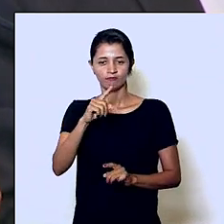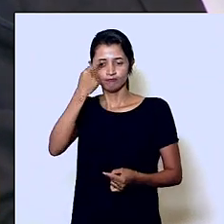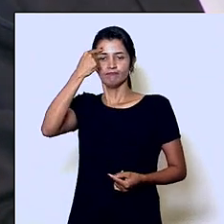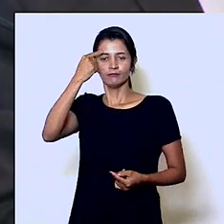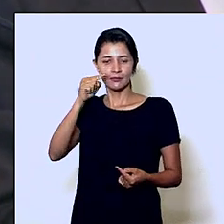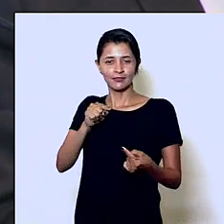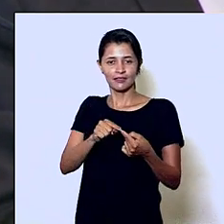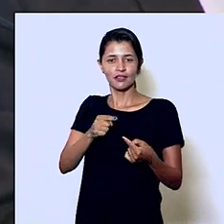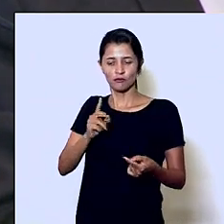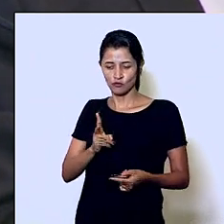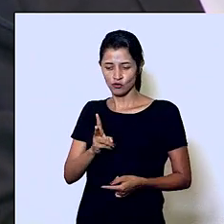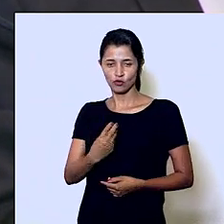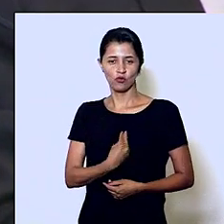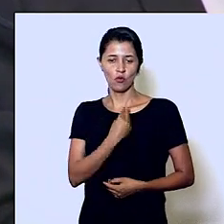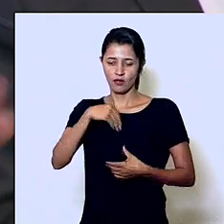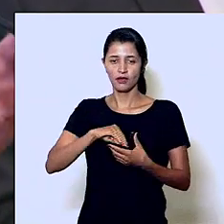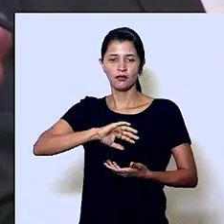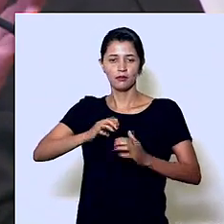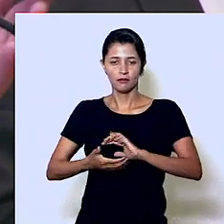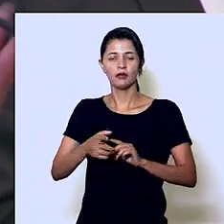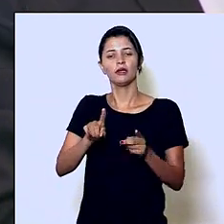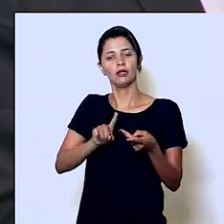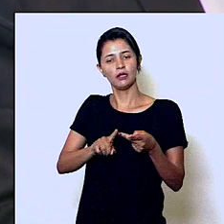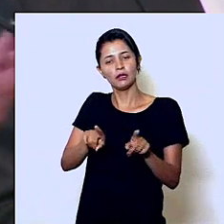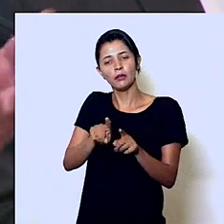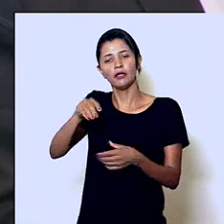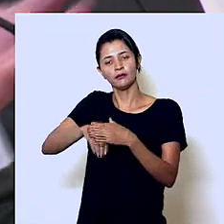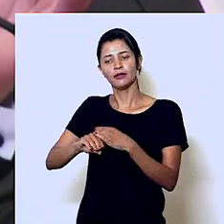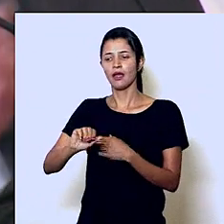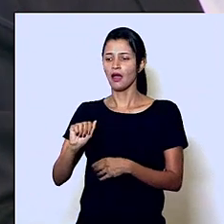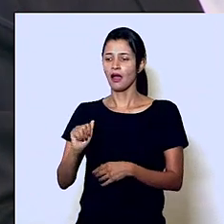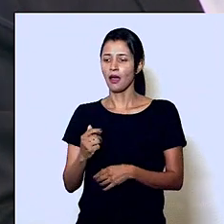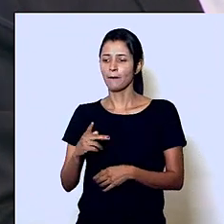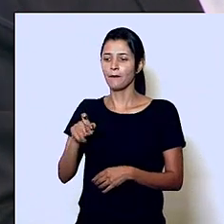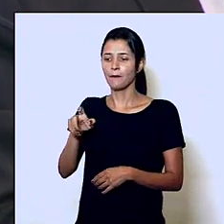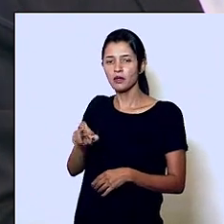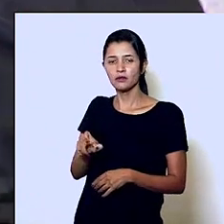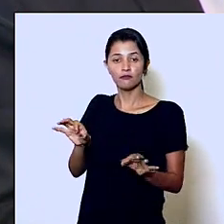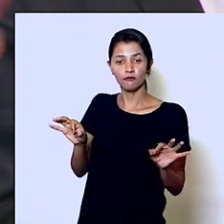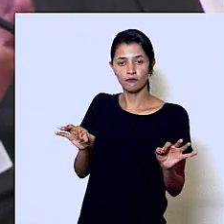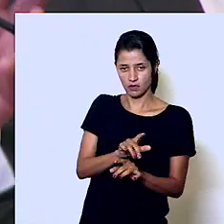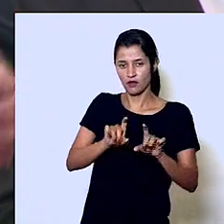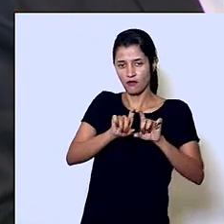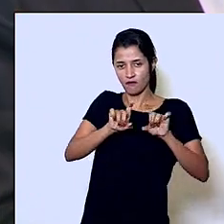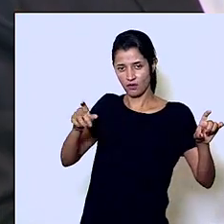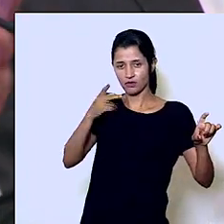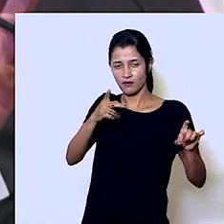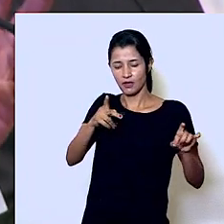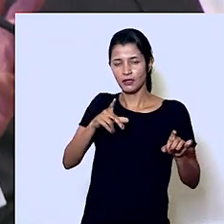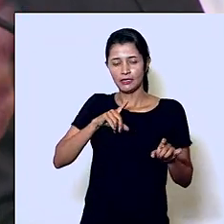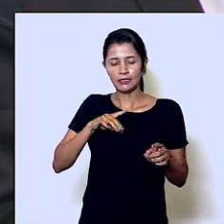Itamaraty, vive na Apex. Não é? E eu, só para terminar, uma frase que vem muito do mundo anglo-saxão, mas aquela ideia de que